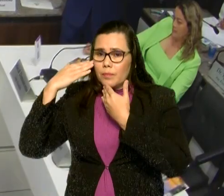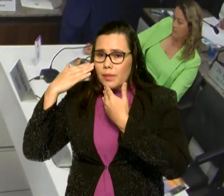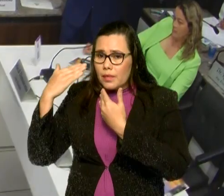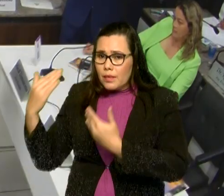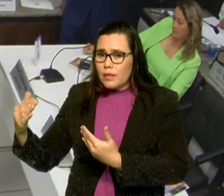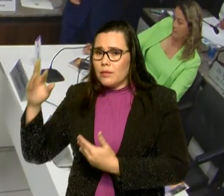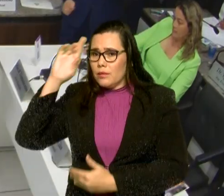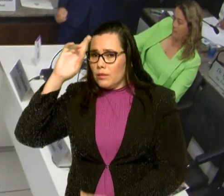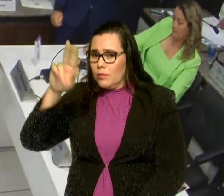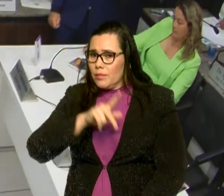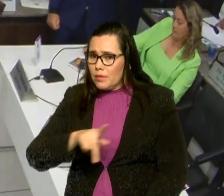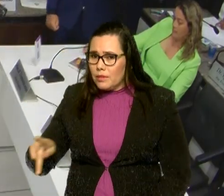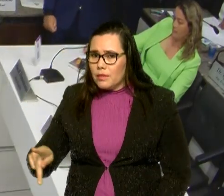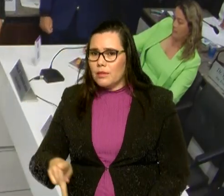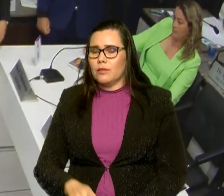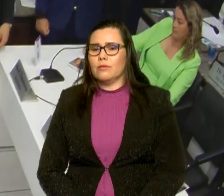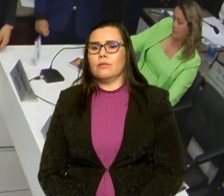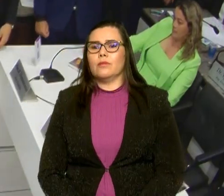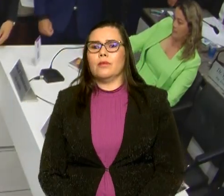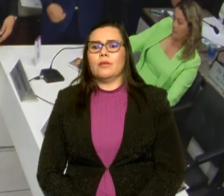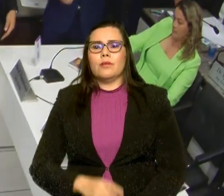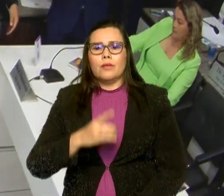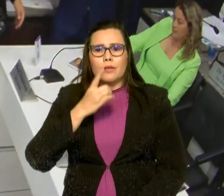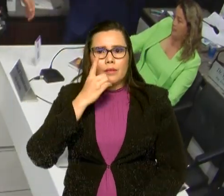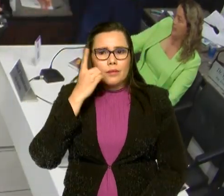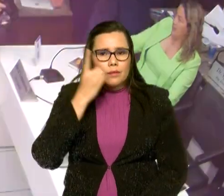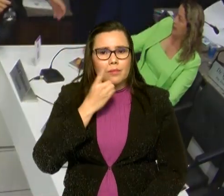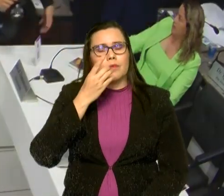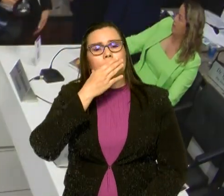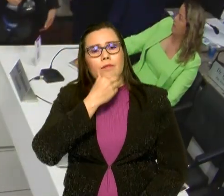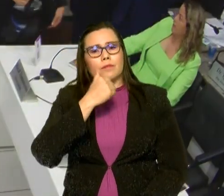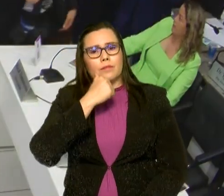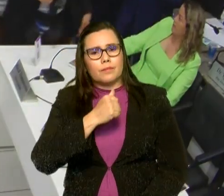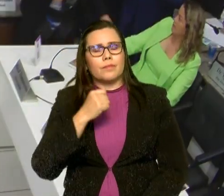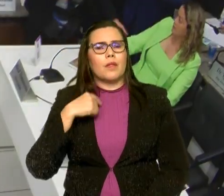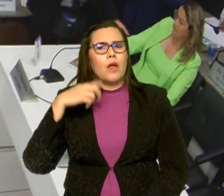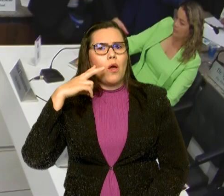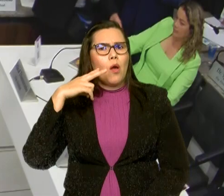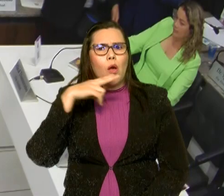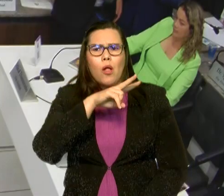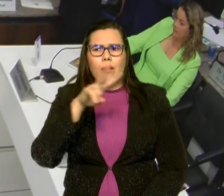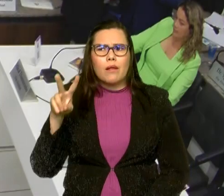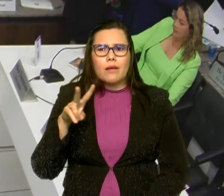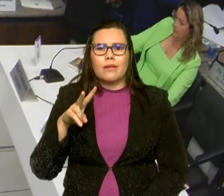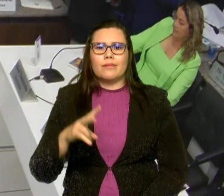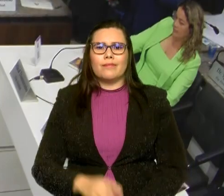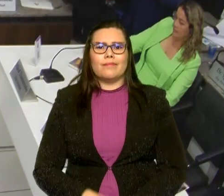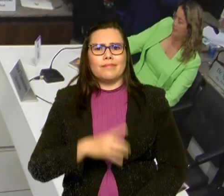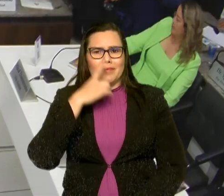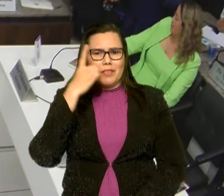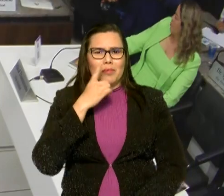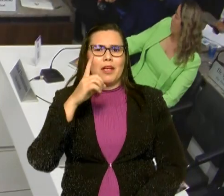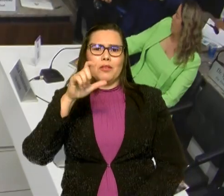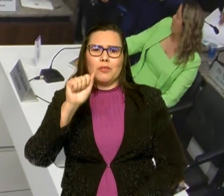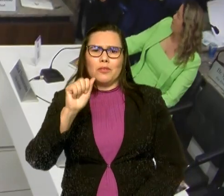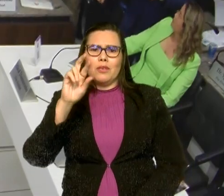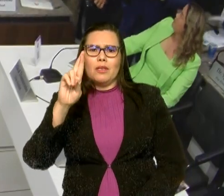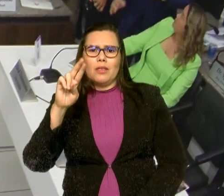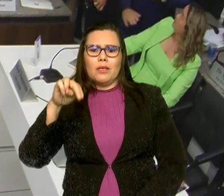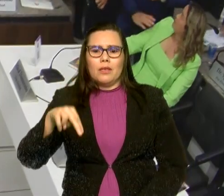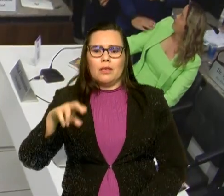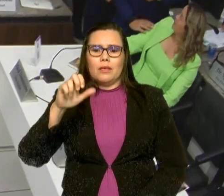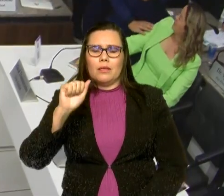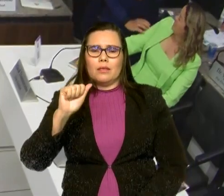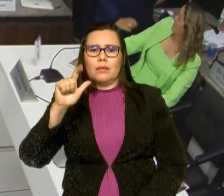senhoras deputadas, senhores deputados. É muito bom olhar o deputado Arnaldo Melo, ainda com tanto vigor e tanta energia, depois de tantos anos de